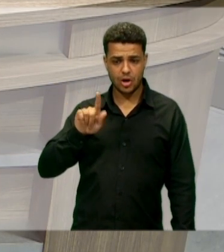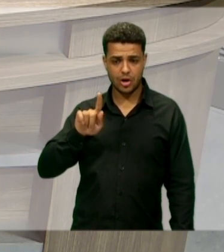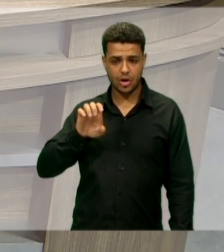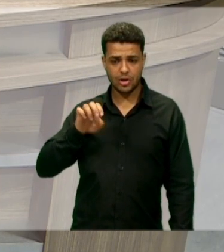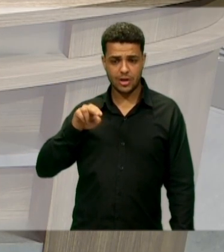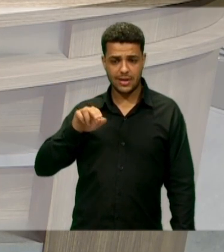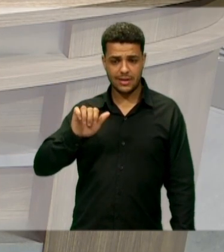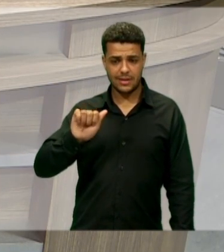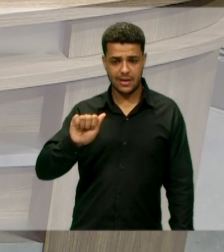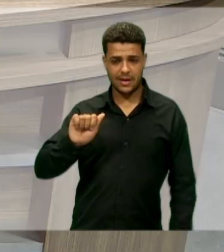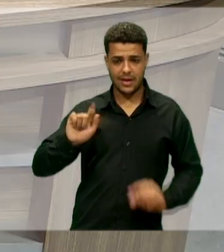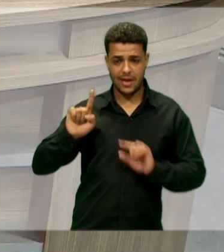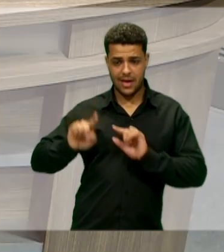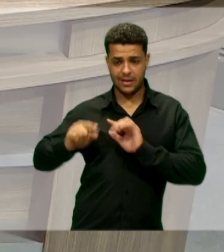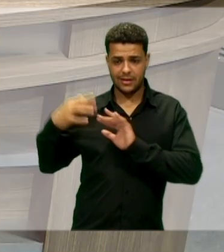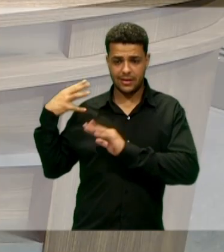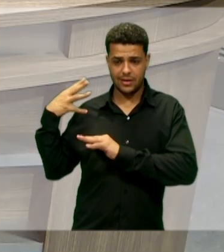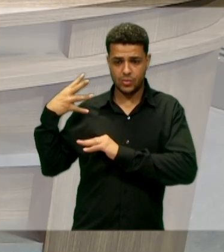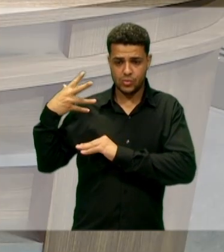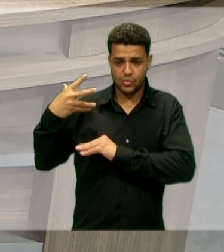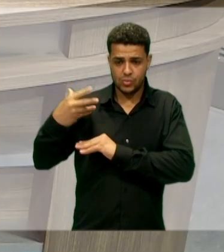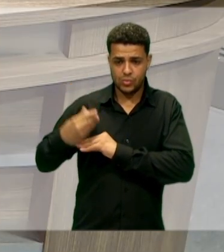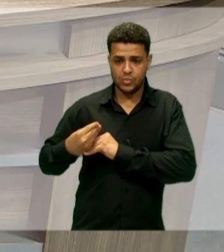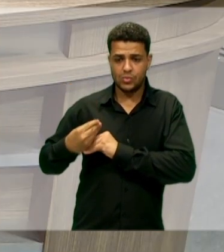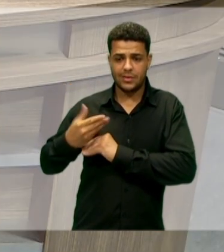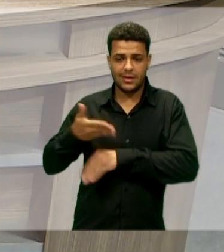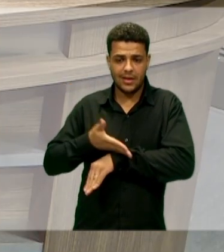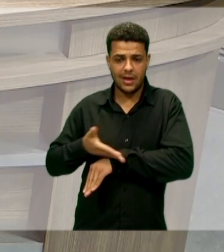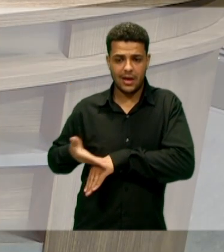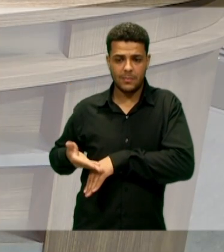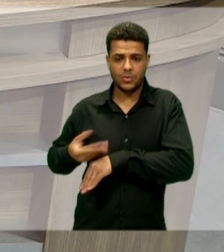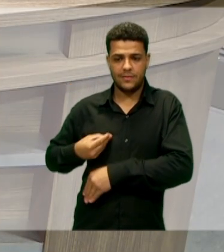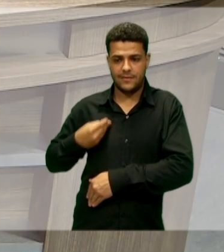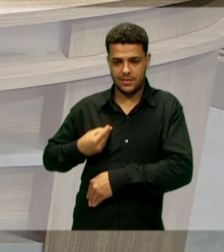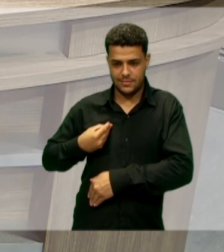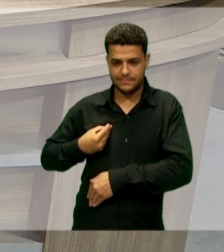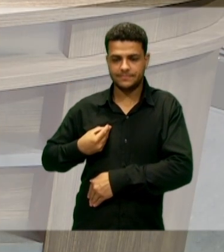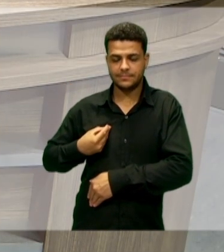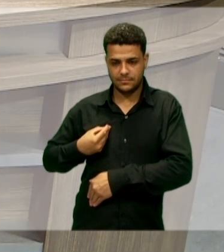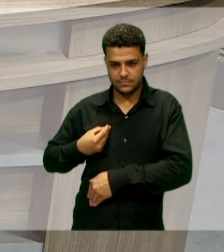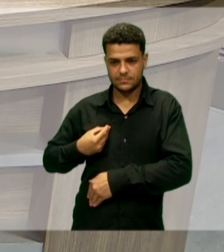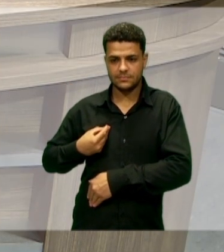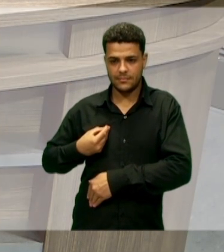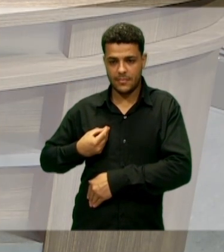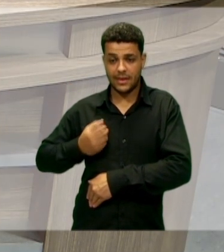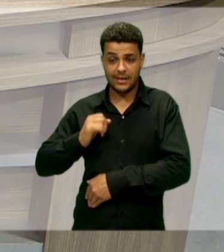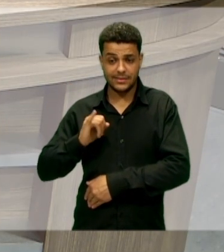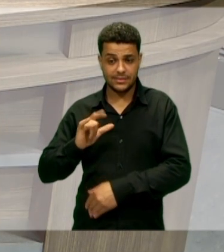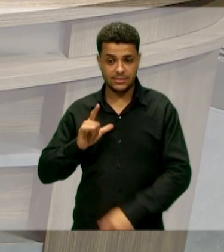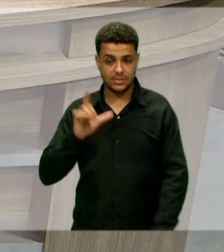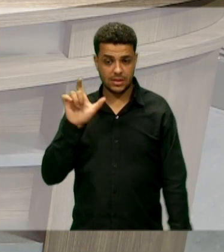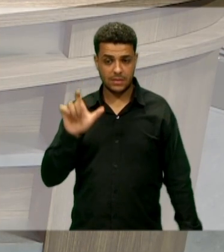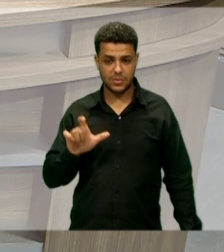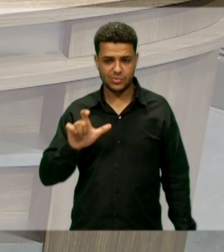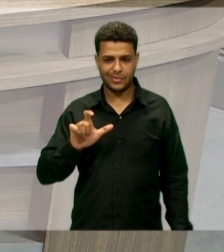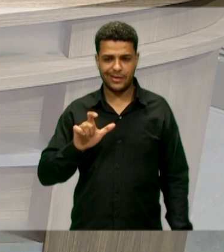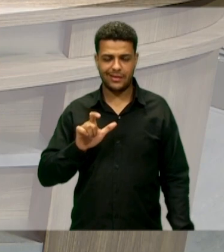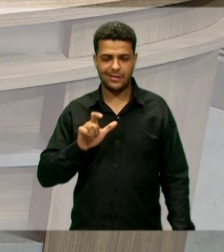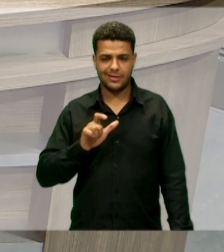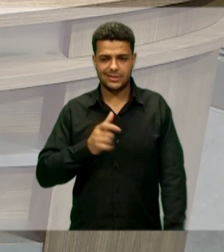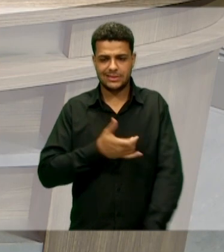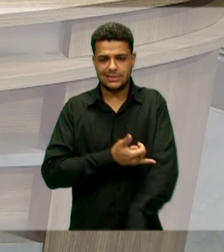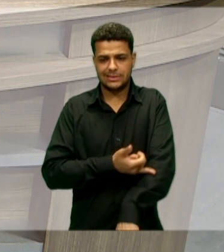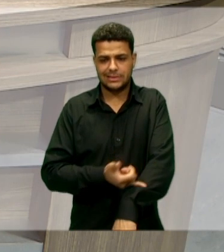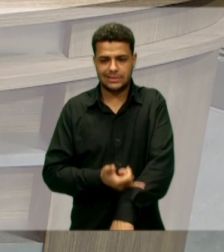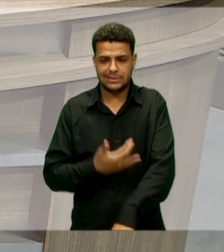vem Isso, exatamente, ela vem a partir de hábitos de vida, né? Então, é a pessoa que é sedentária e engordou, é